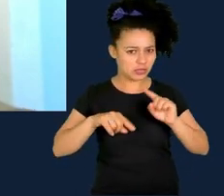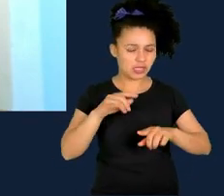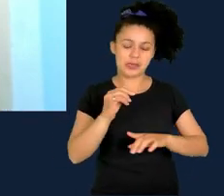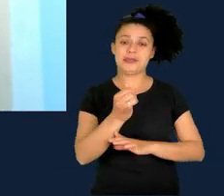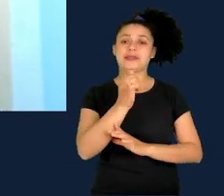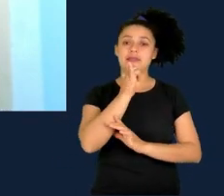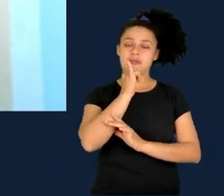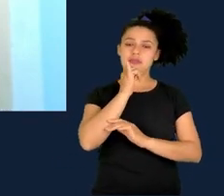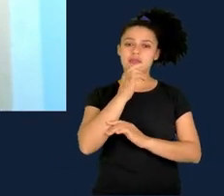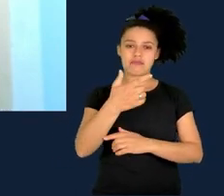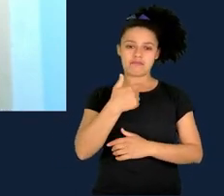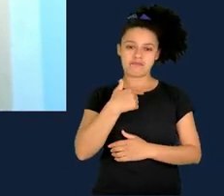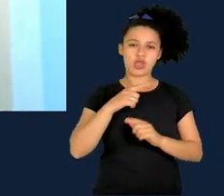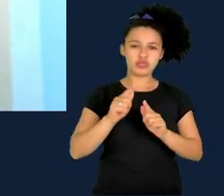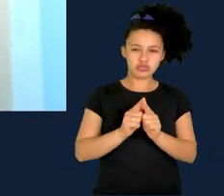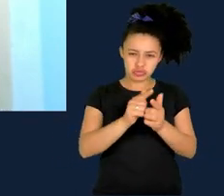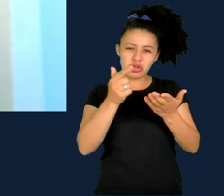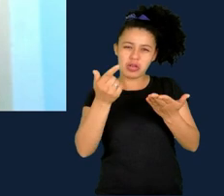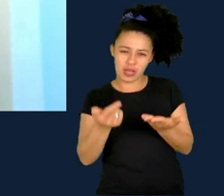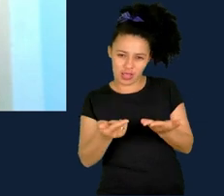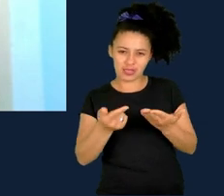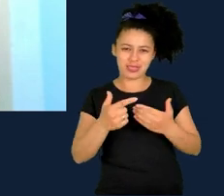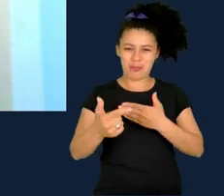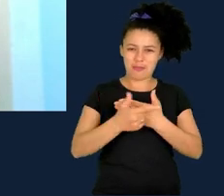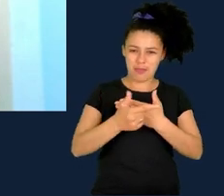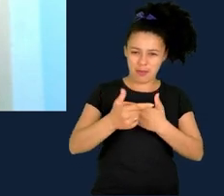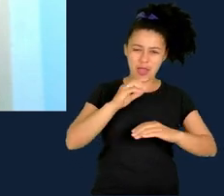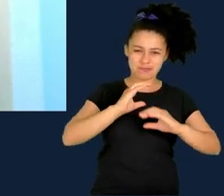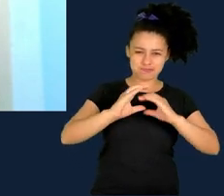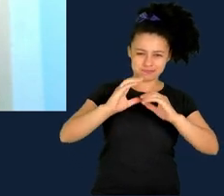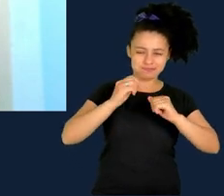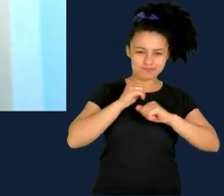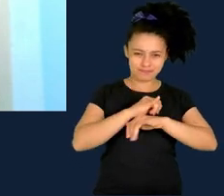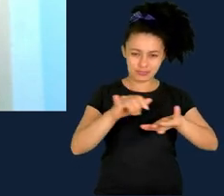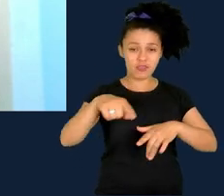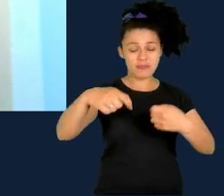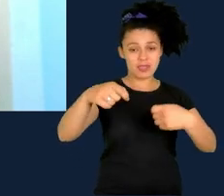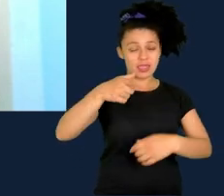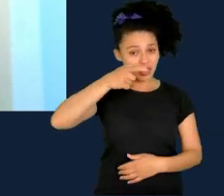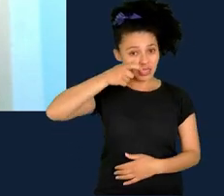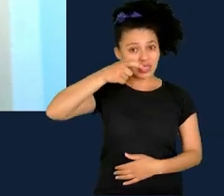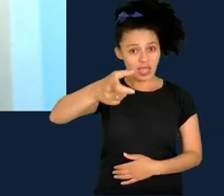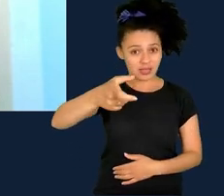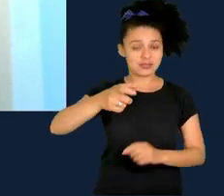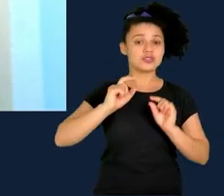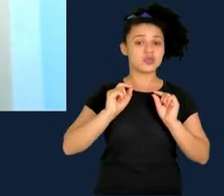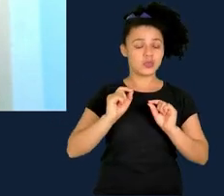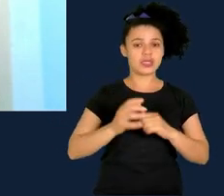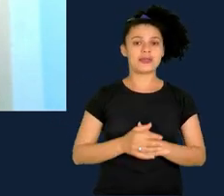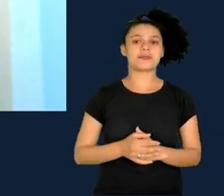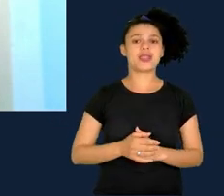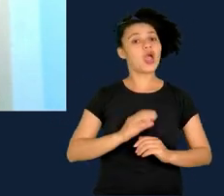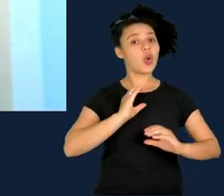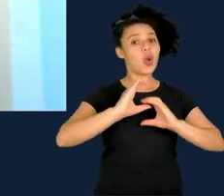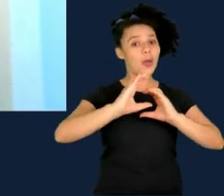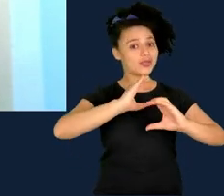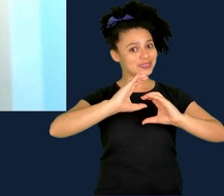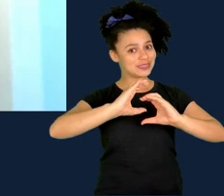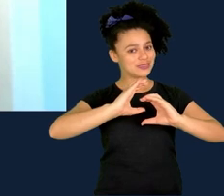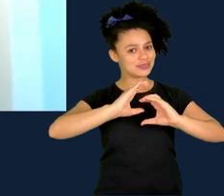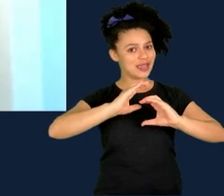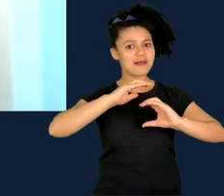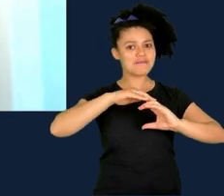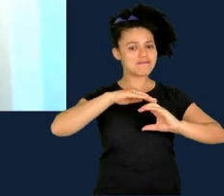como jornalista, você tem que estar interessado em se comunicar o mais